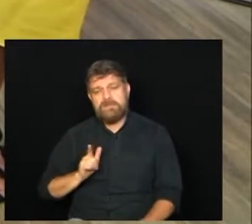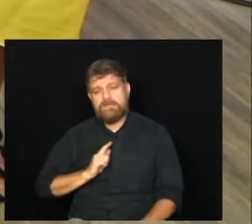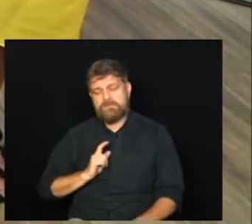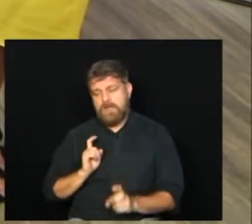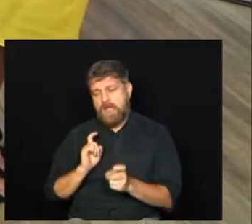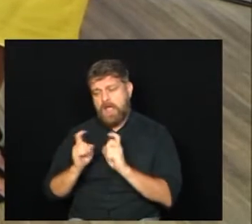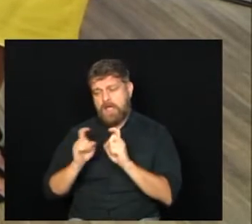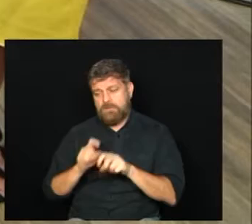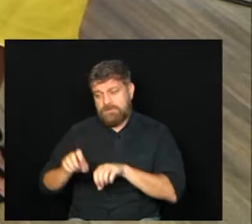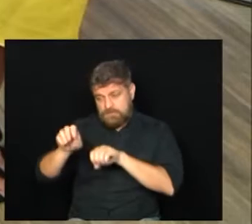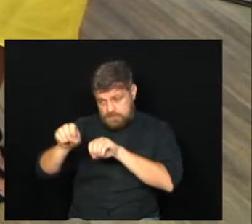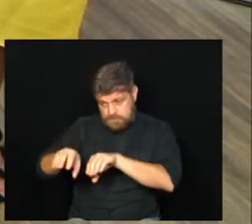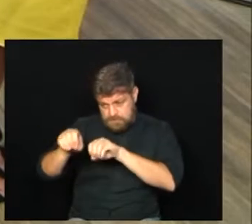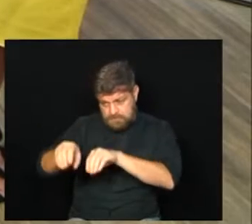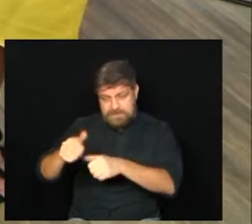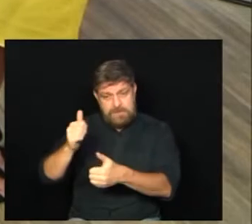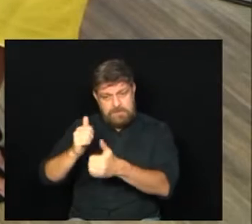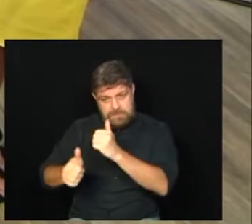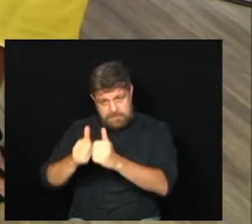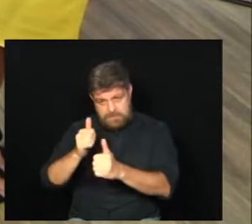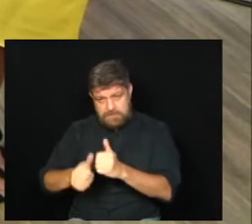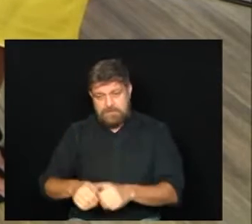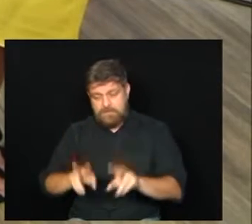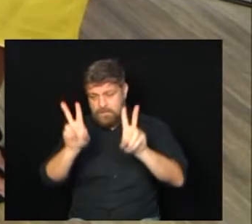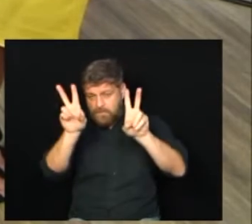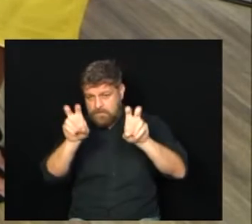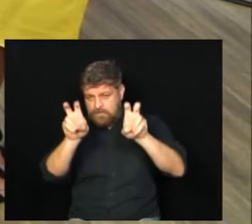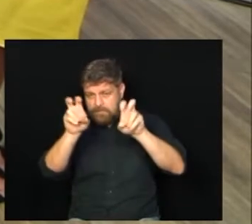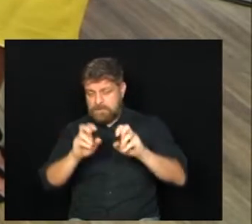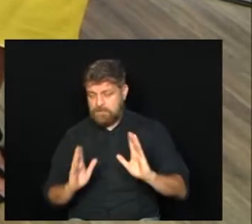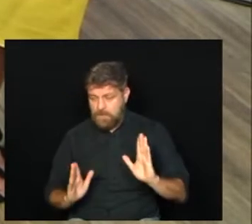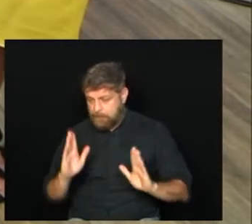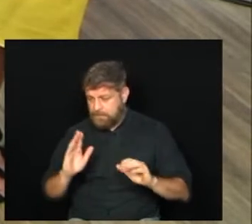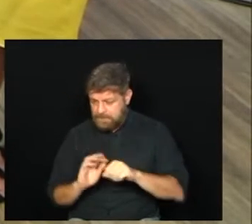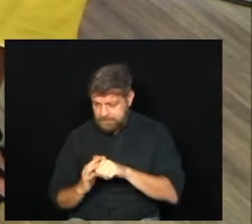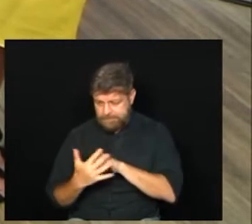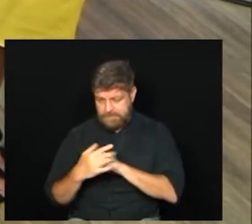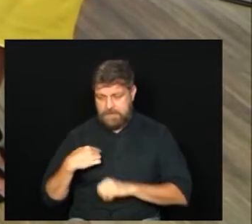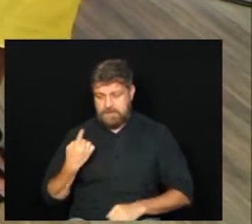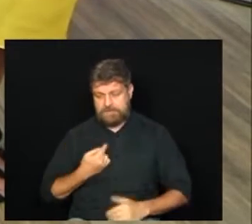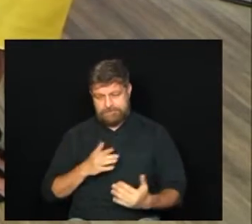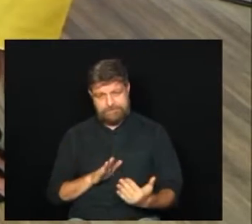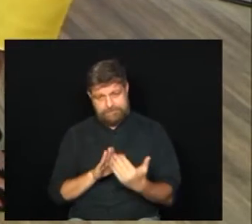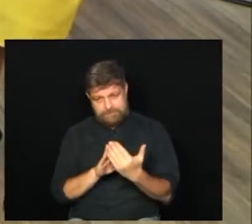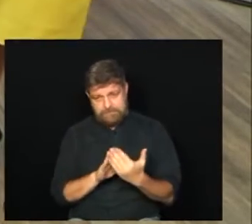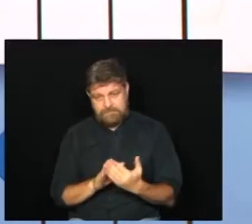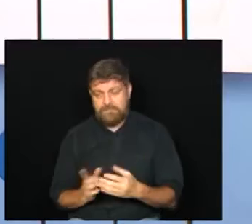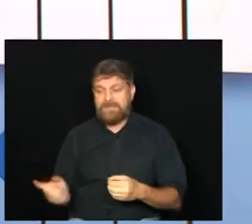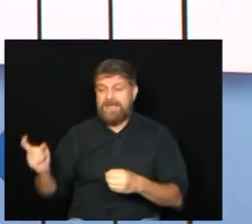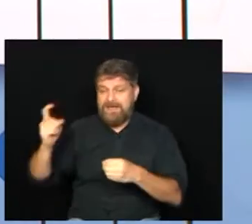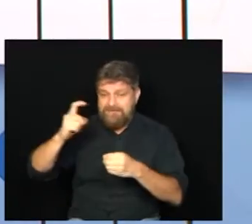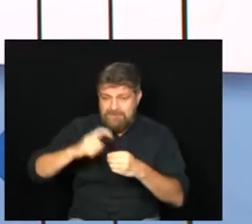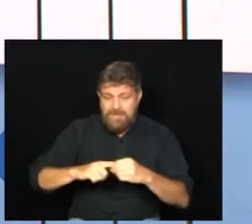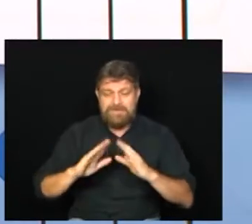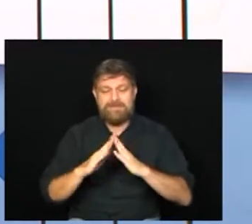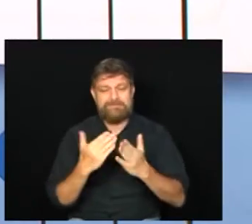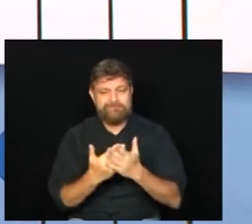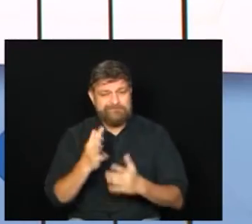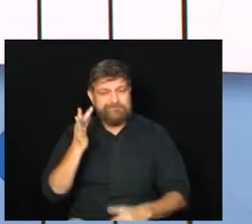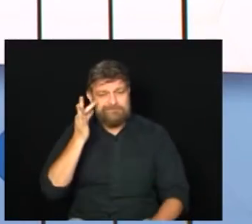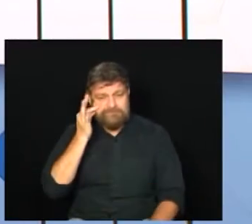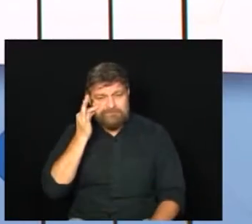Comissão de Educação e Esporte, abordando também o momento que estamos vivendo, né? Isso, foi a retomada da